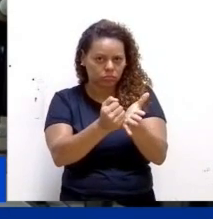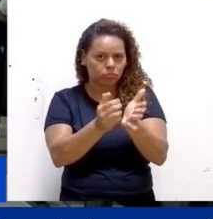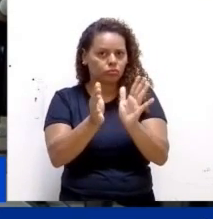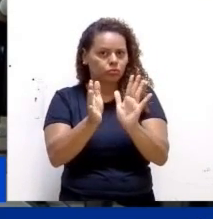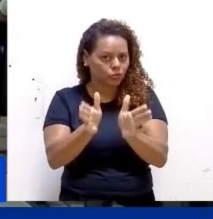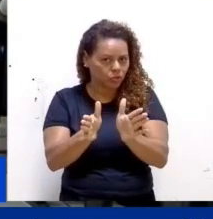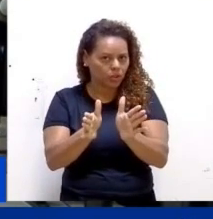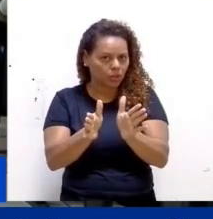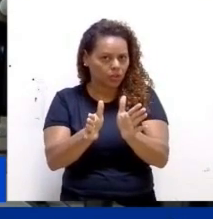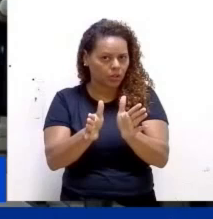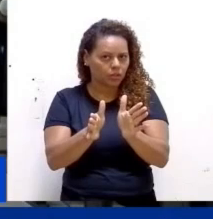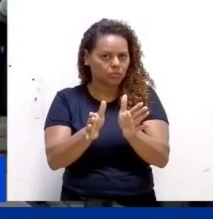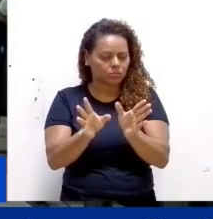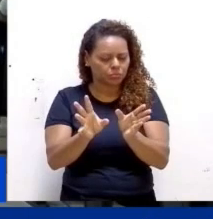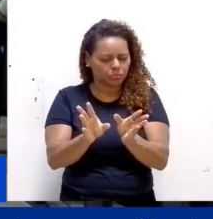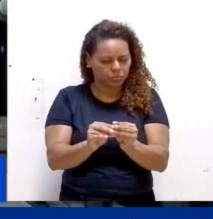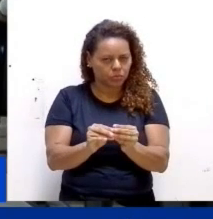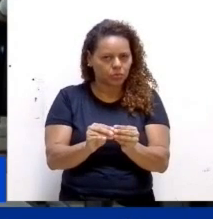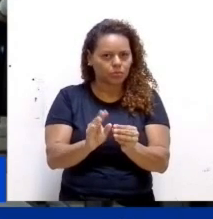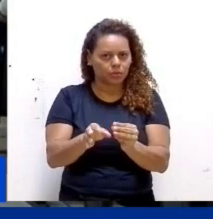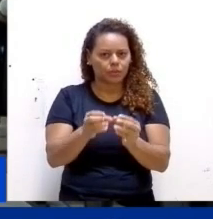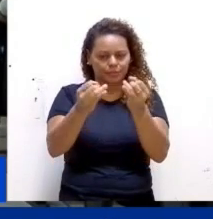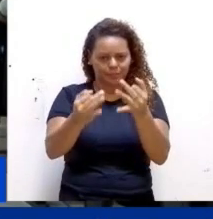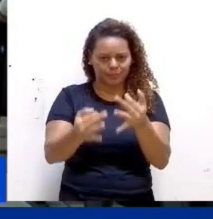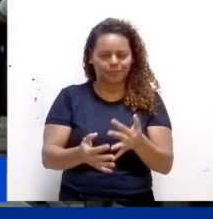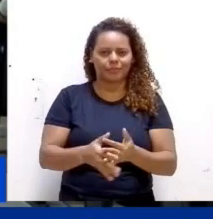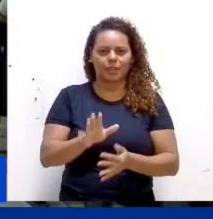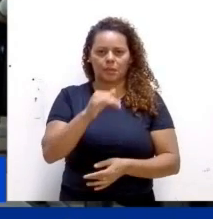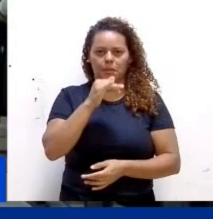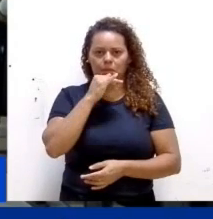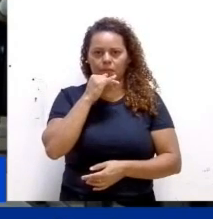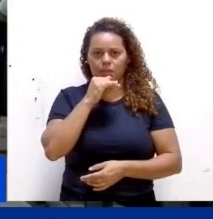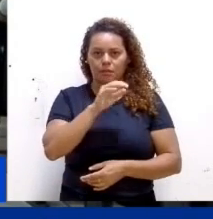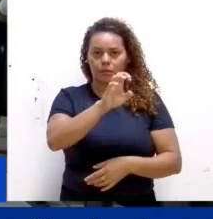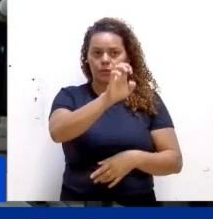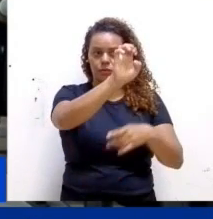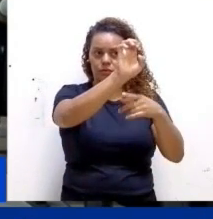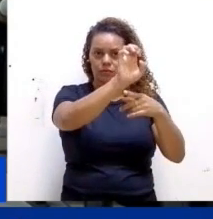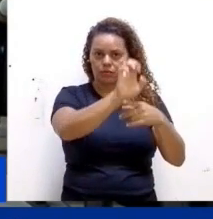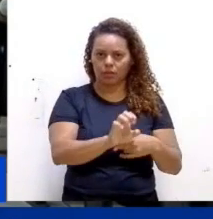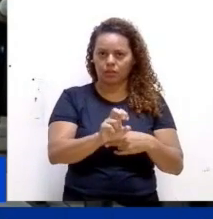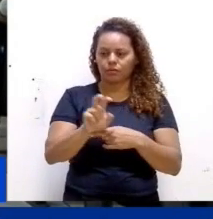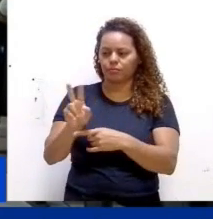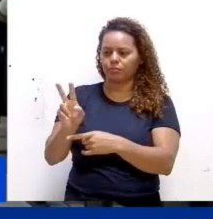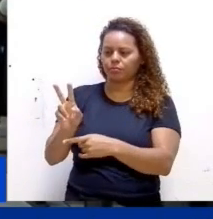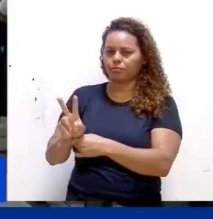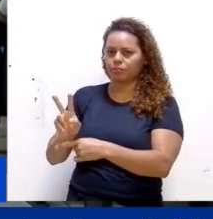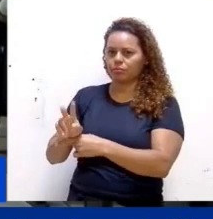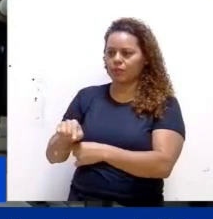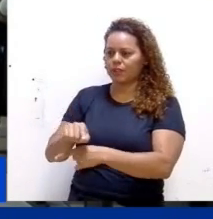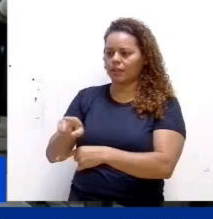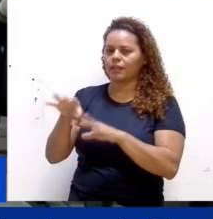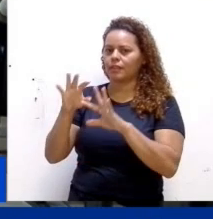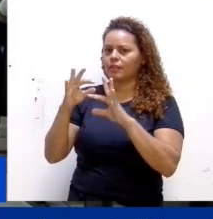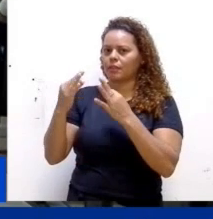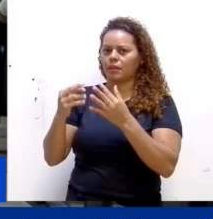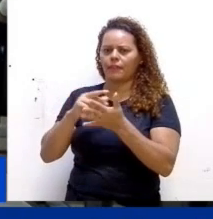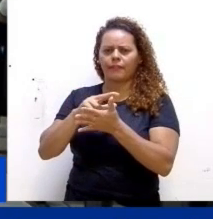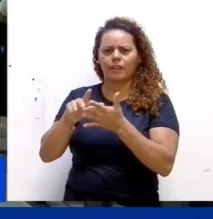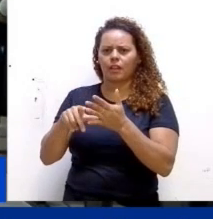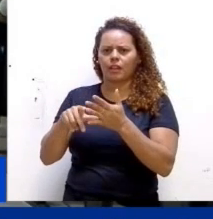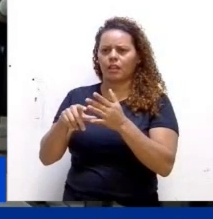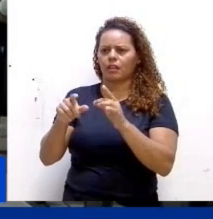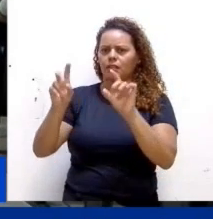breve. Eu disse a vocês, olha, o Estado protege várias formas de constituição,